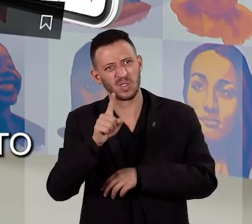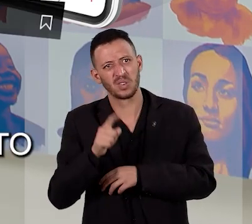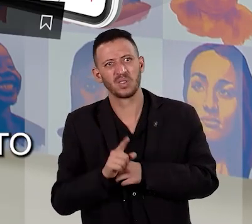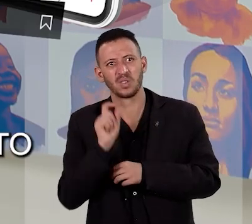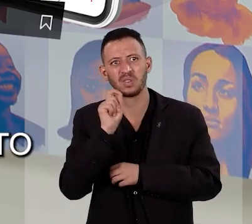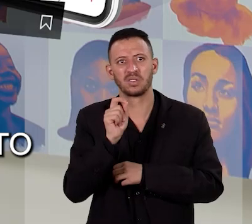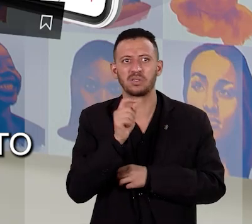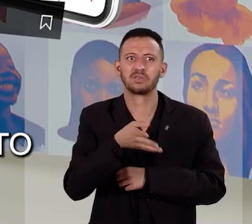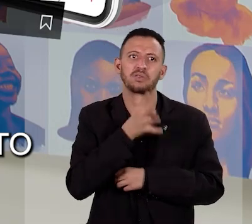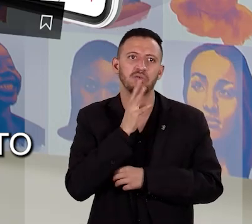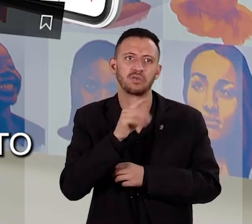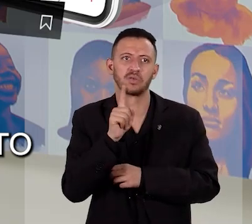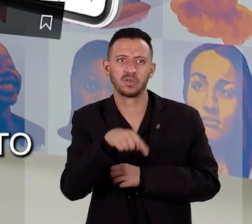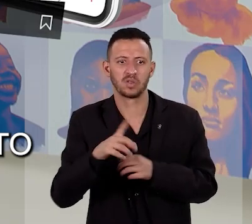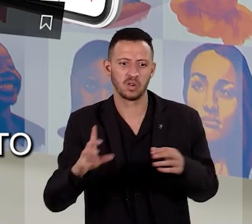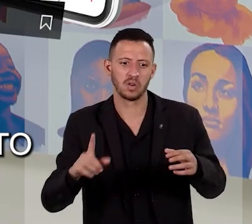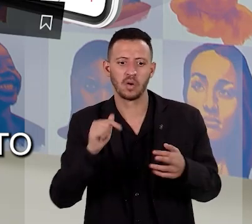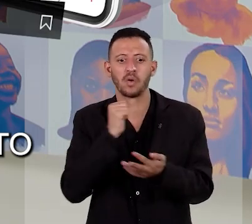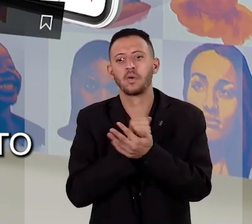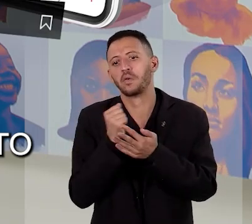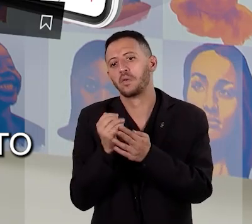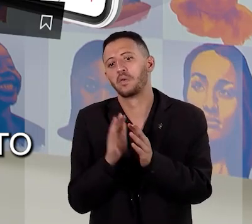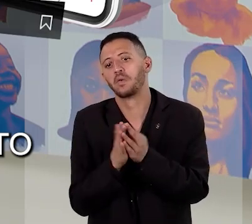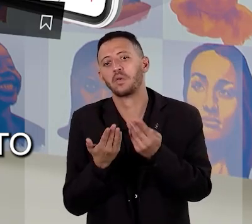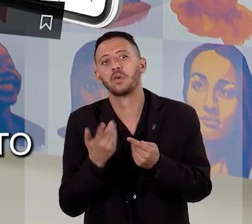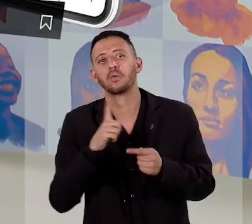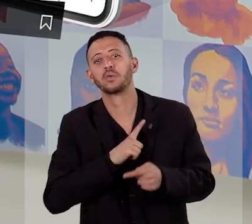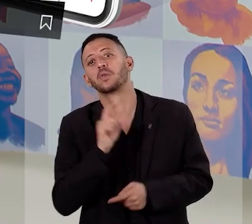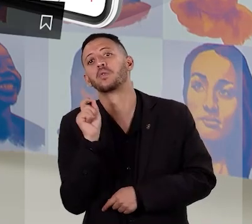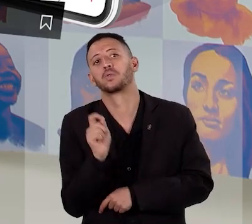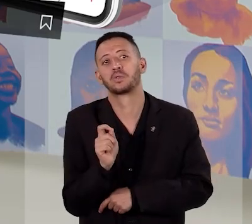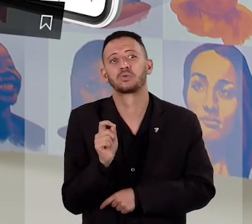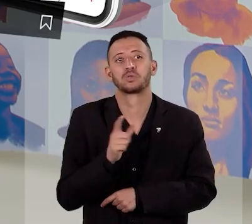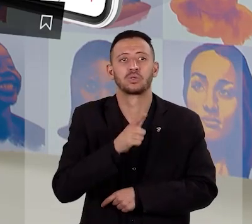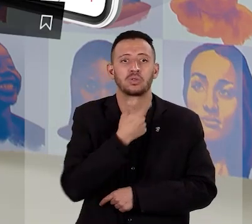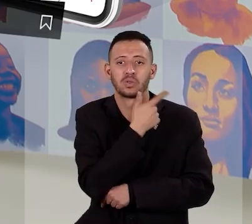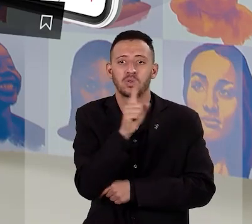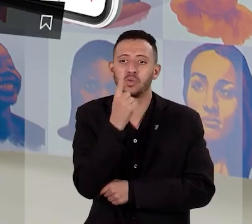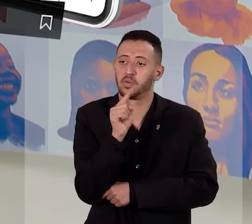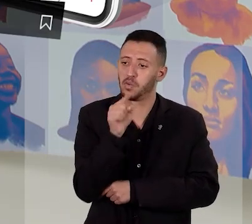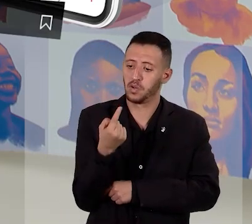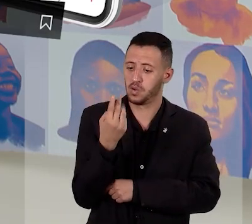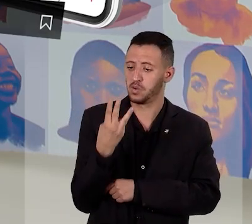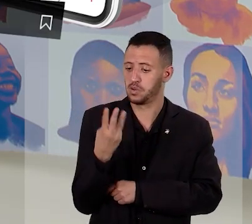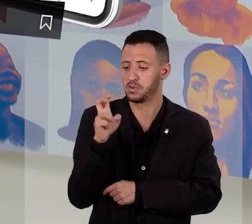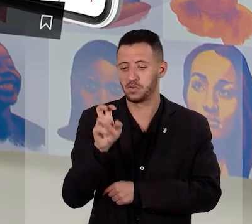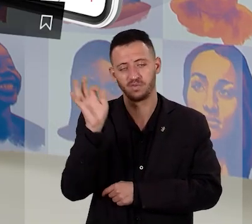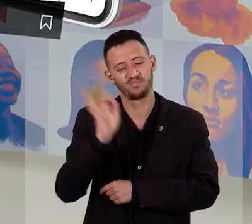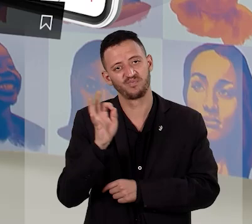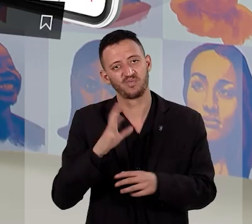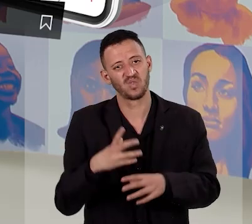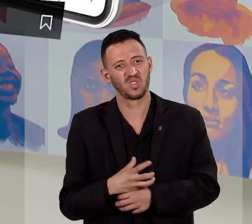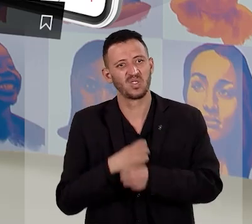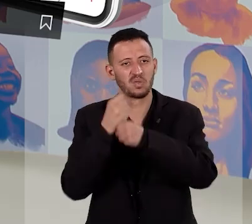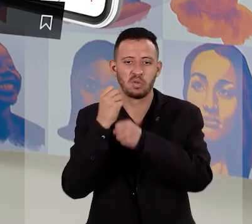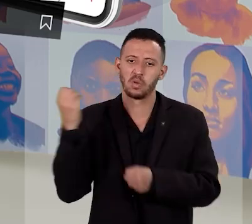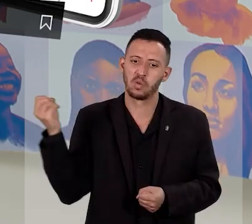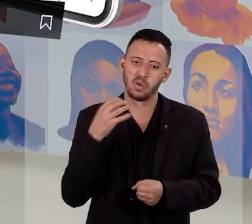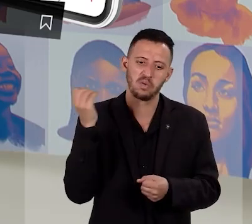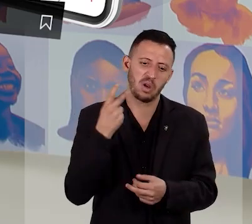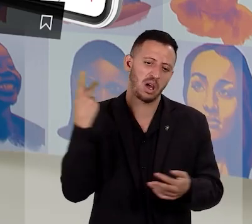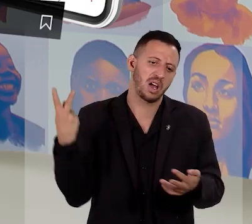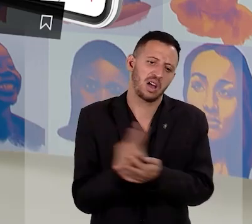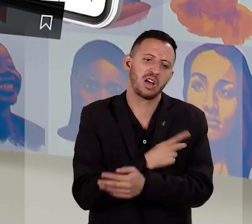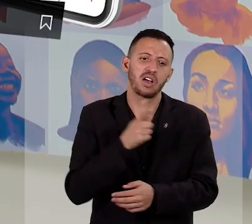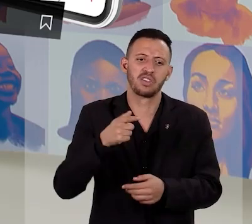trabalhistas que pleiteavam o reconhecimento do vínculo empregatício, o que corresponde a 8,30% do total de